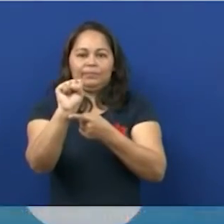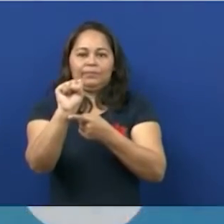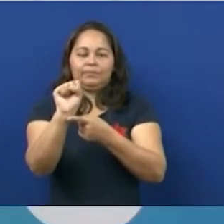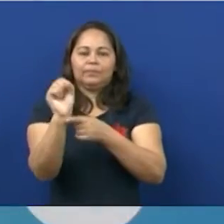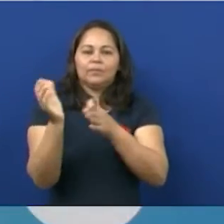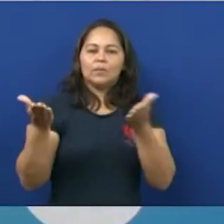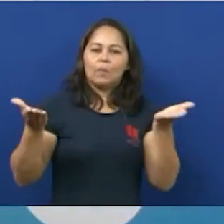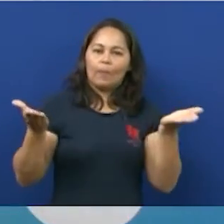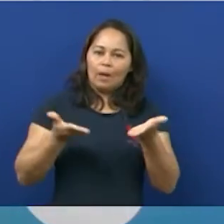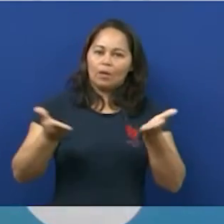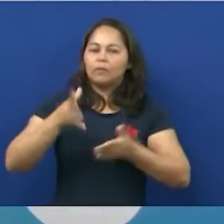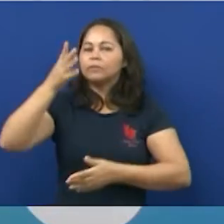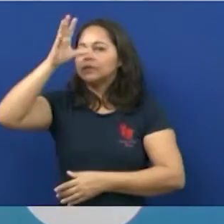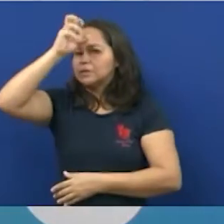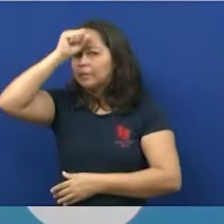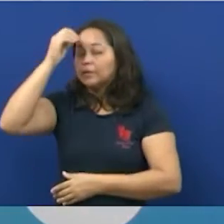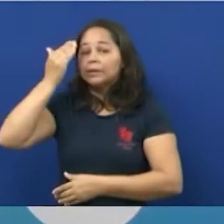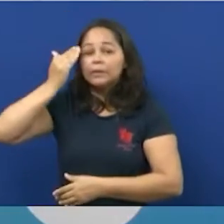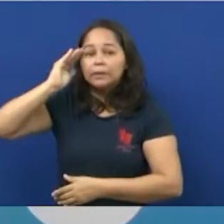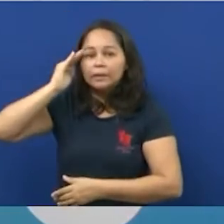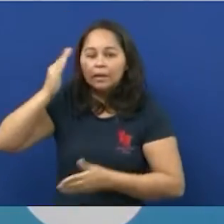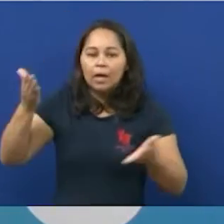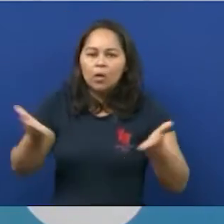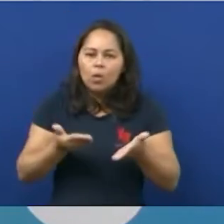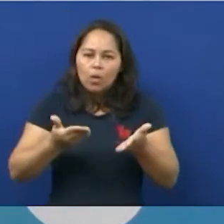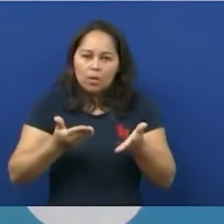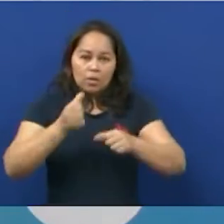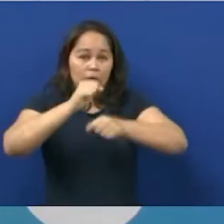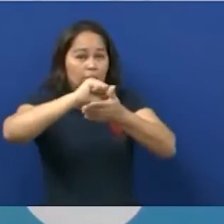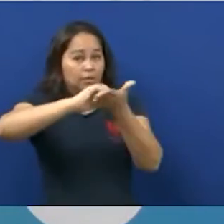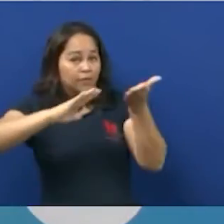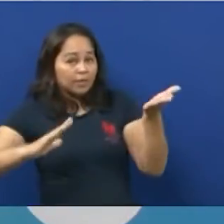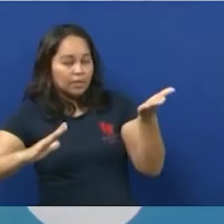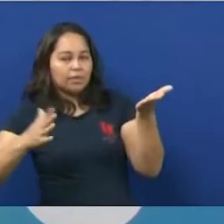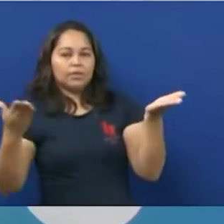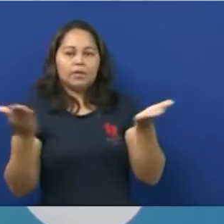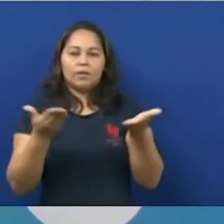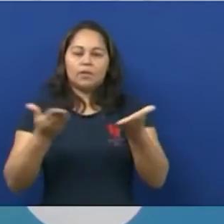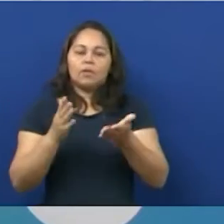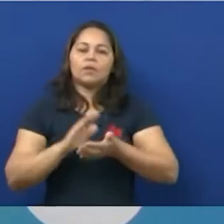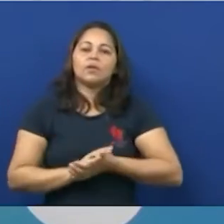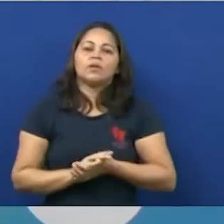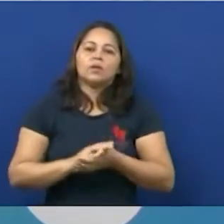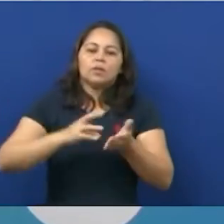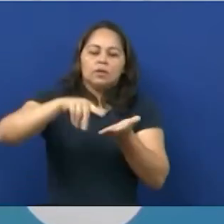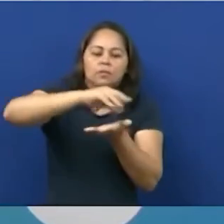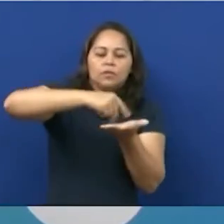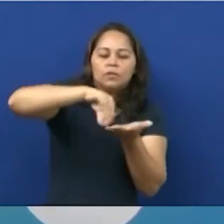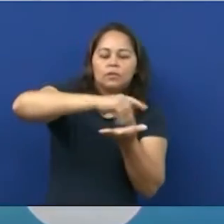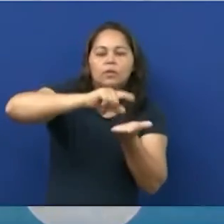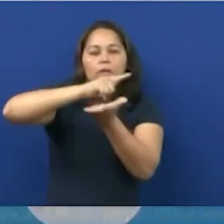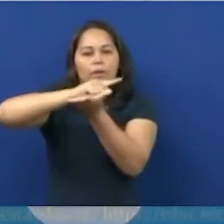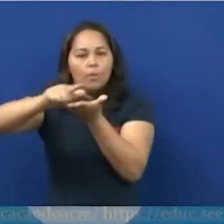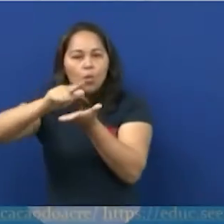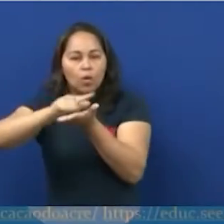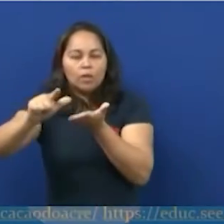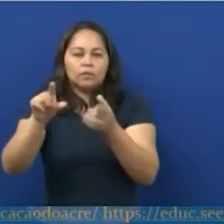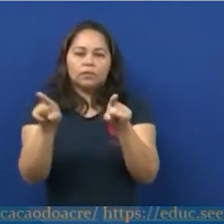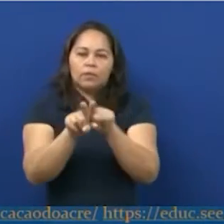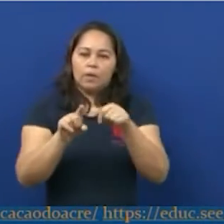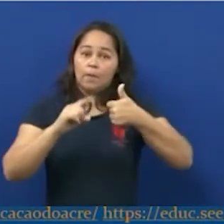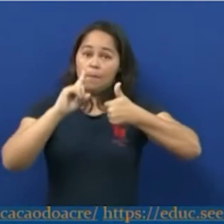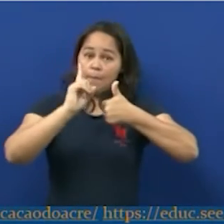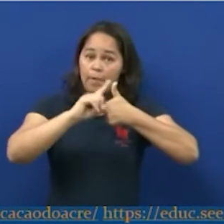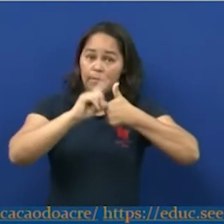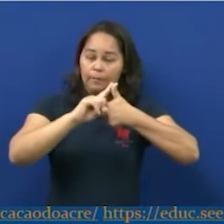Vamos exercitar um pouquinho e observar aqui duas atividades bem interessantes sobre substâncias puras e misturas. Vejam só.